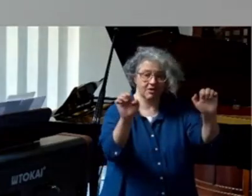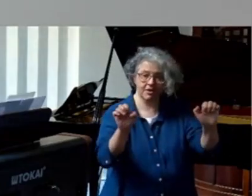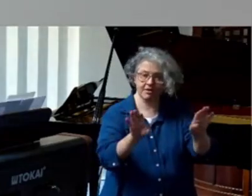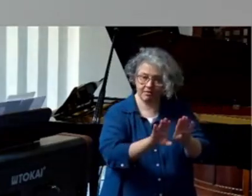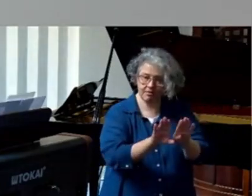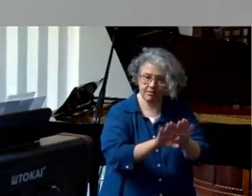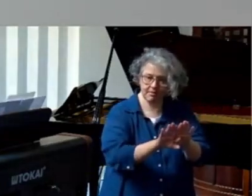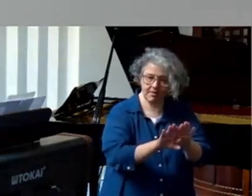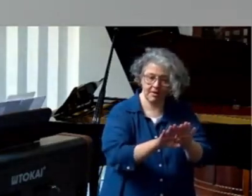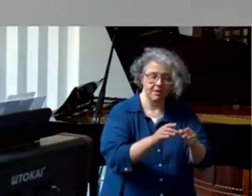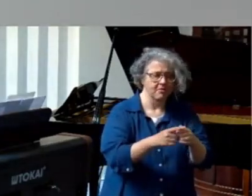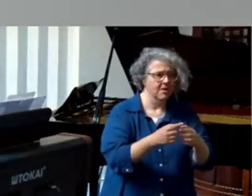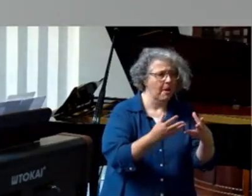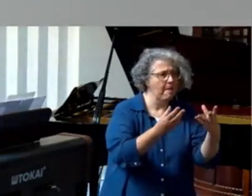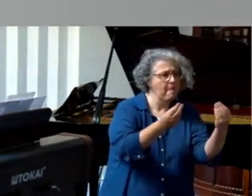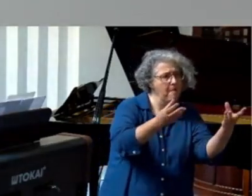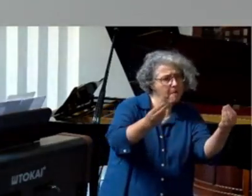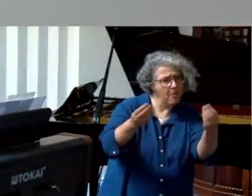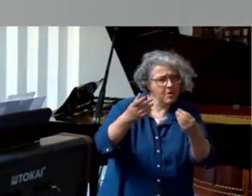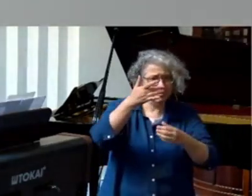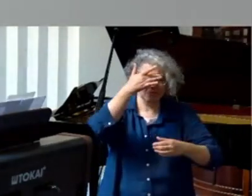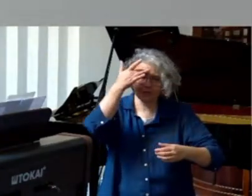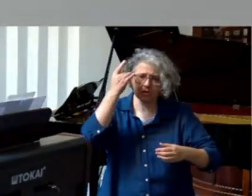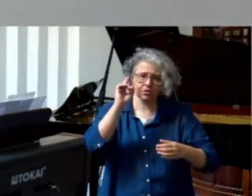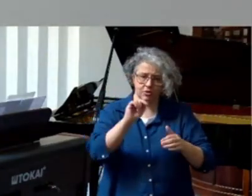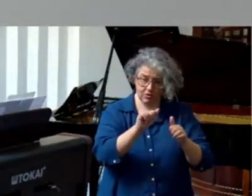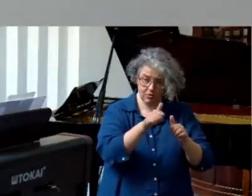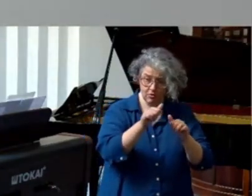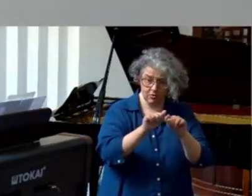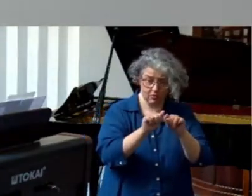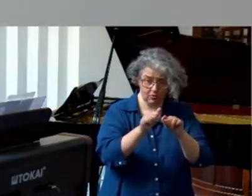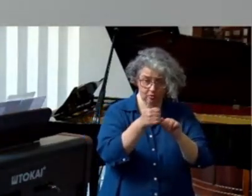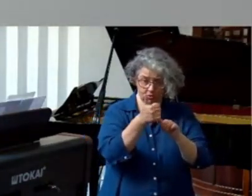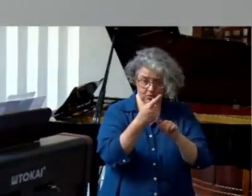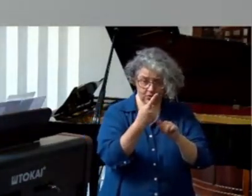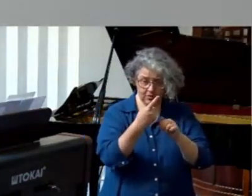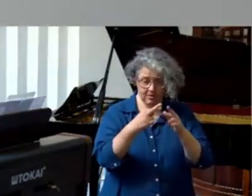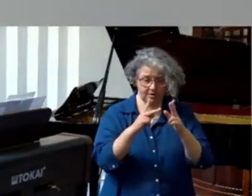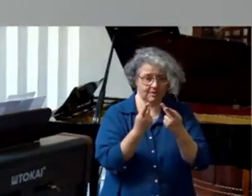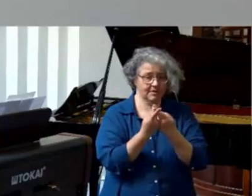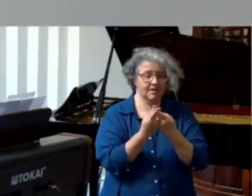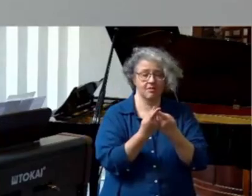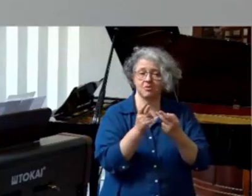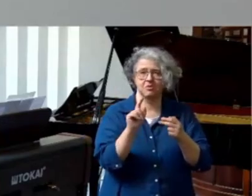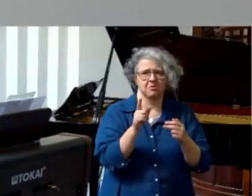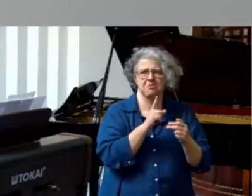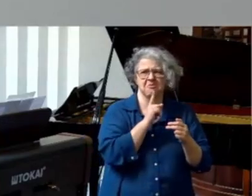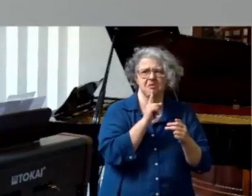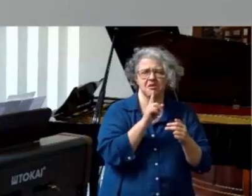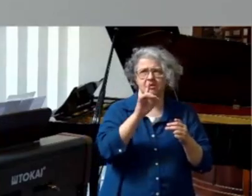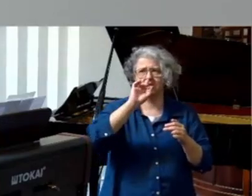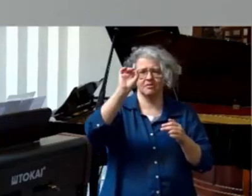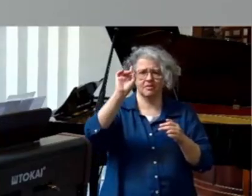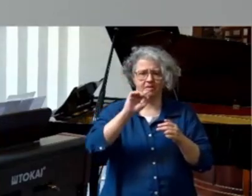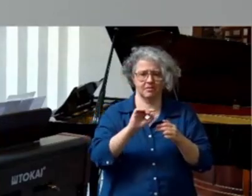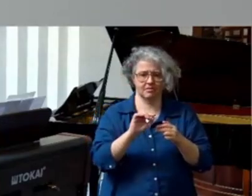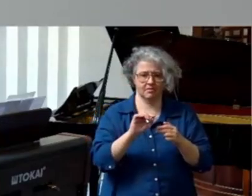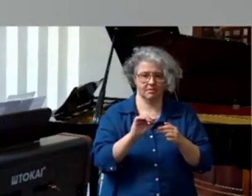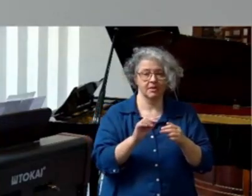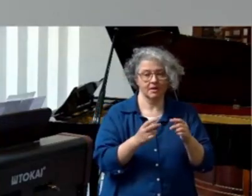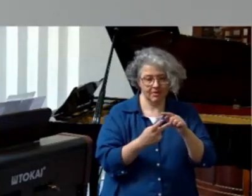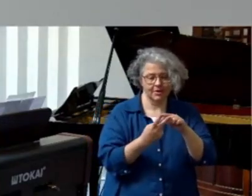evangelizando de certa forma, porque muitos das 12 tribos não conheciam a Cristo. Então tem um âmbito duplo